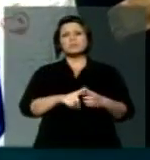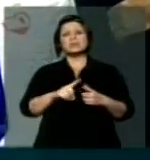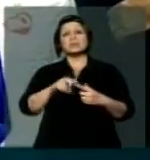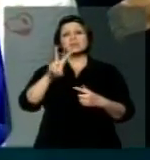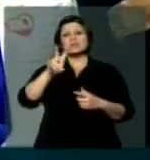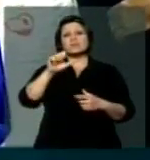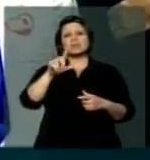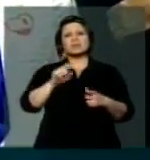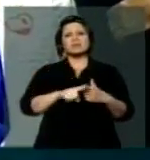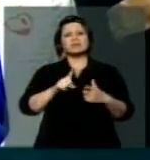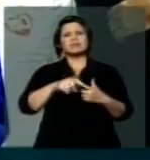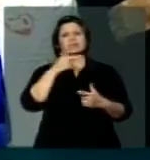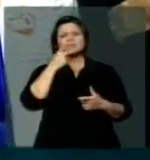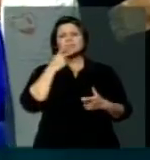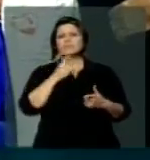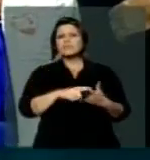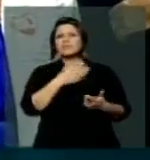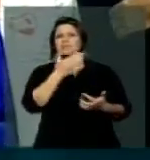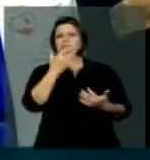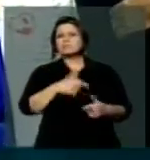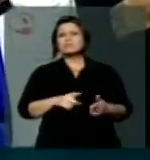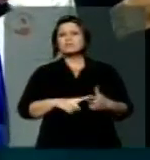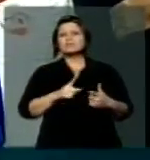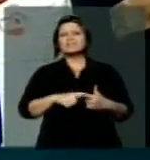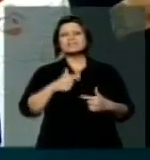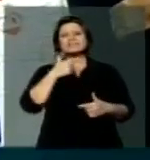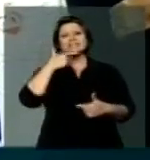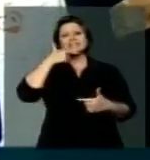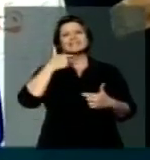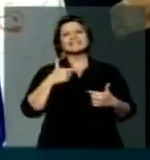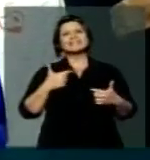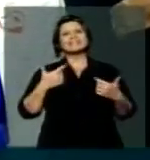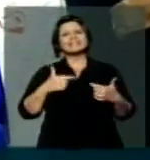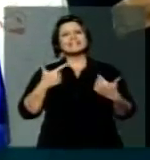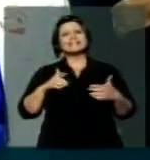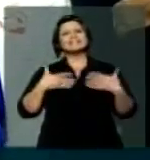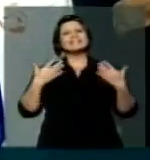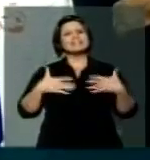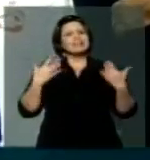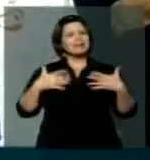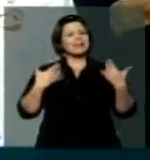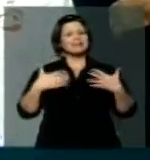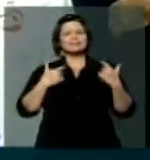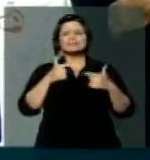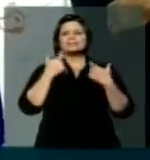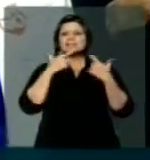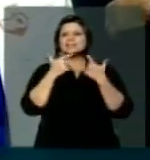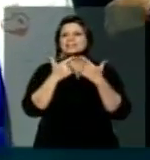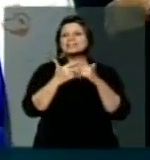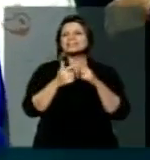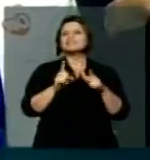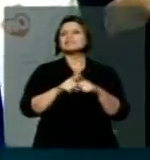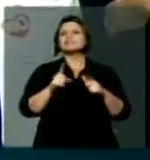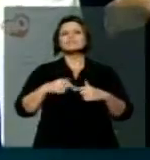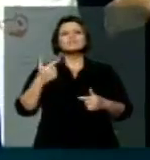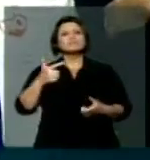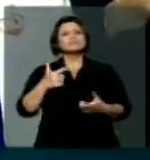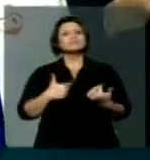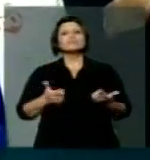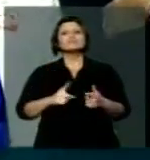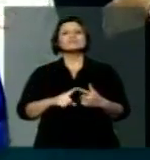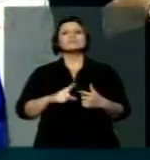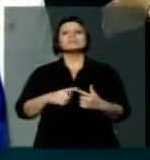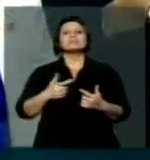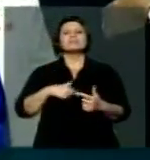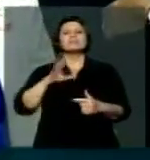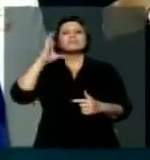como dito pelo Rodrigo, era o sorriso das nossas agendas. Não havia, presidente Henrique, nobres